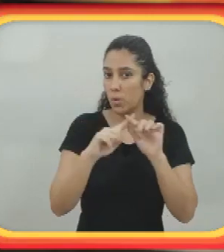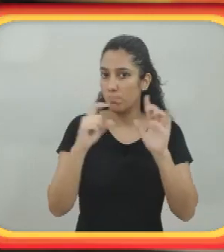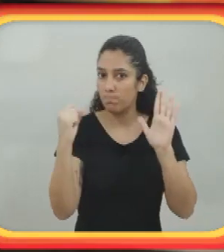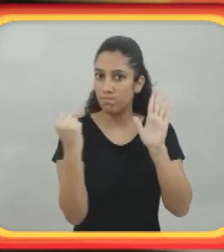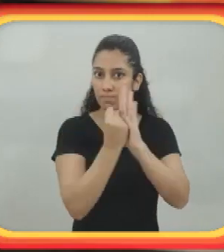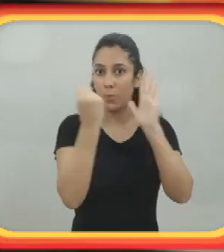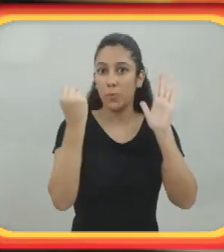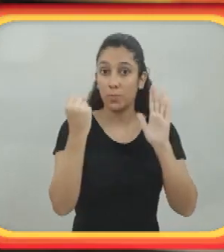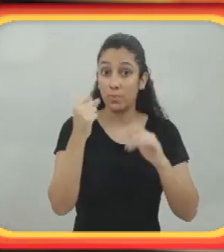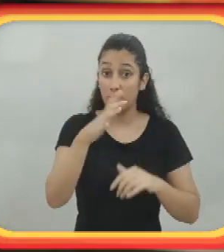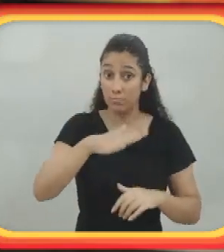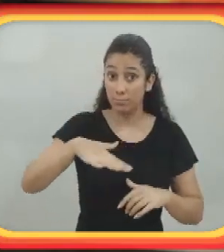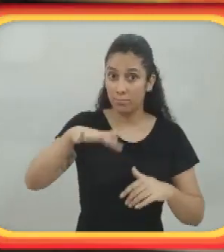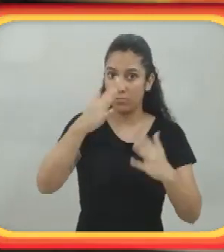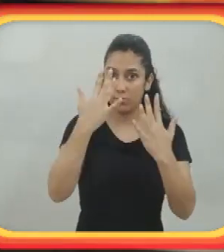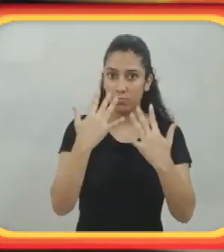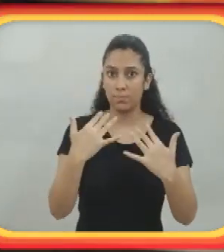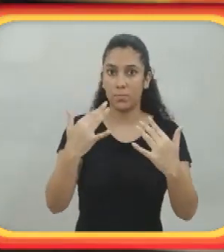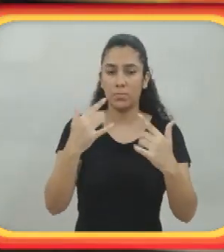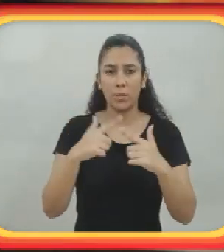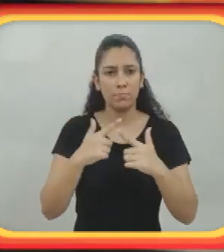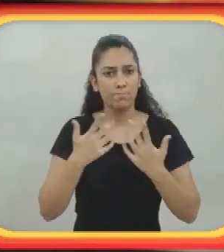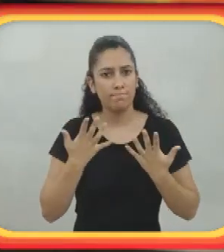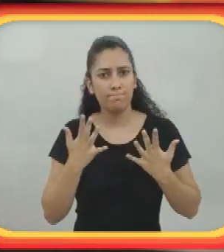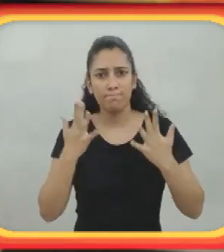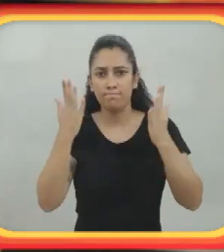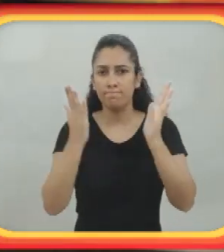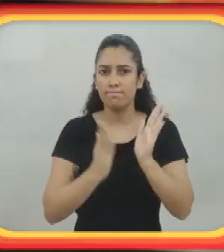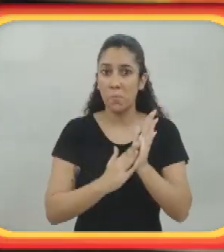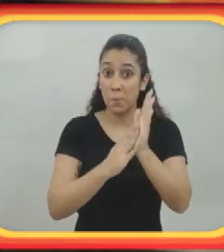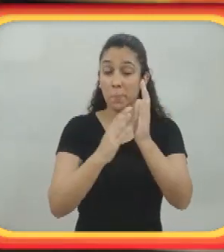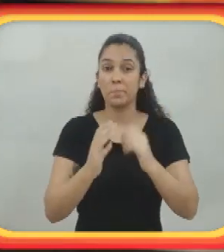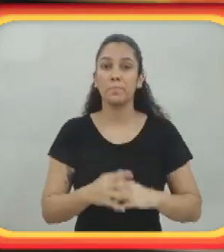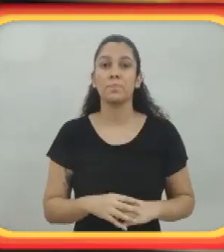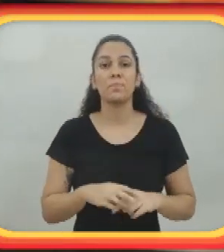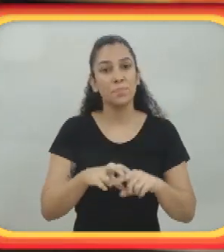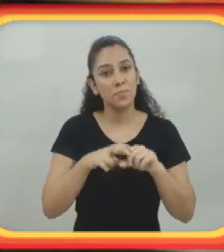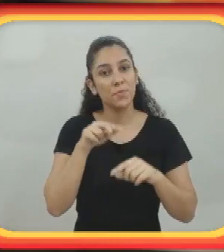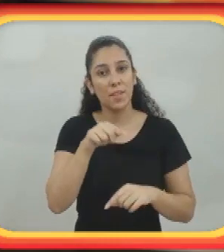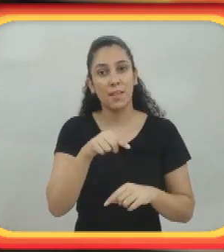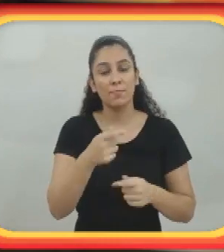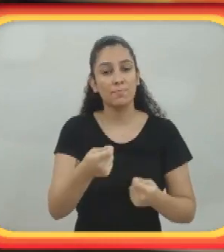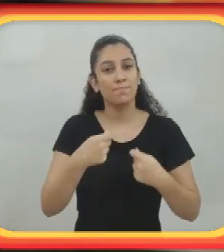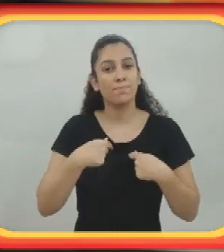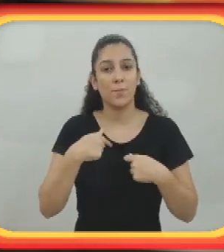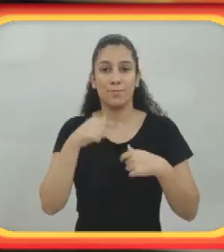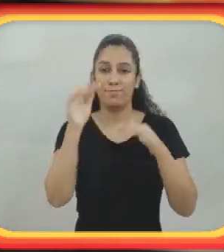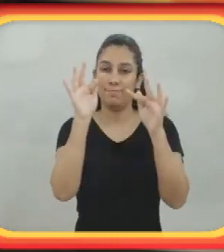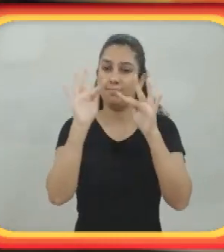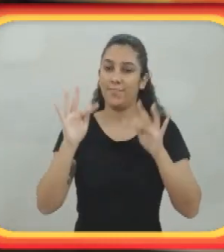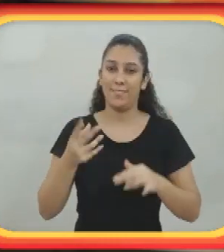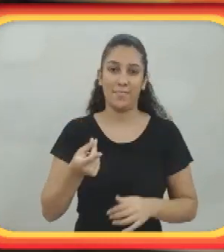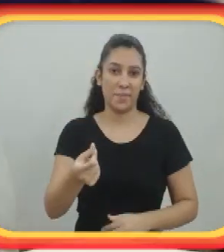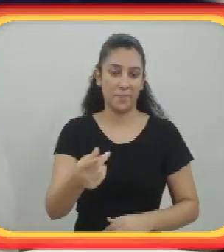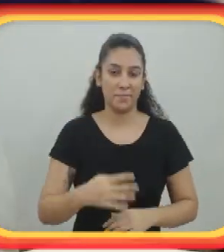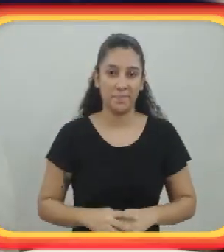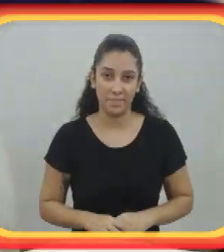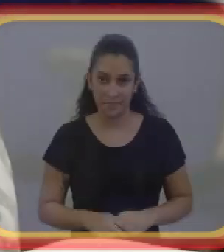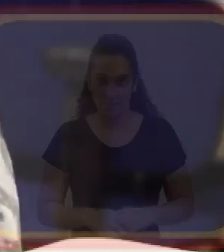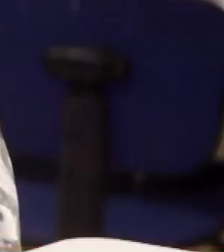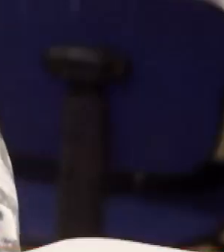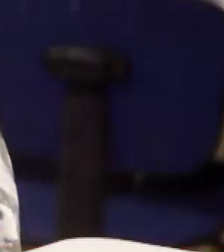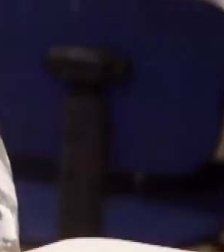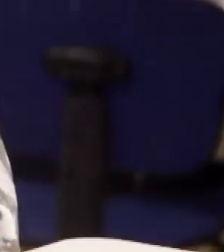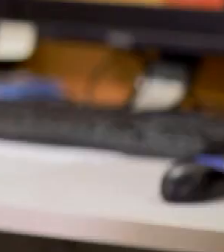frase muito marcante e o público te ovaciona, te aplaude, cara, isso